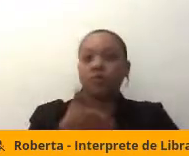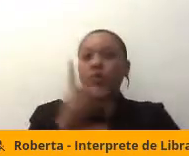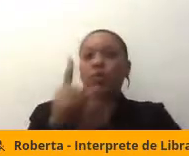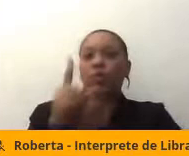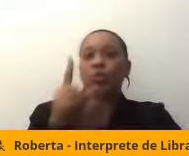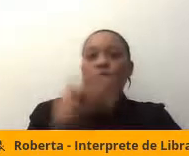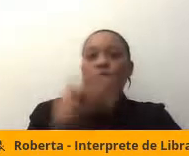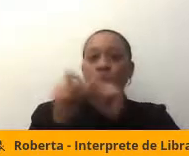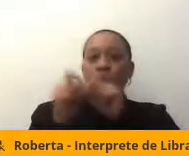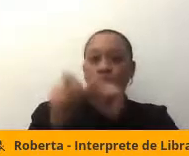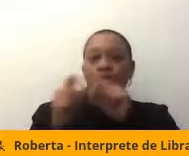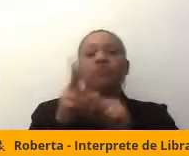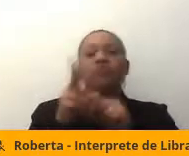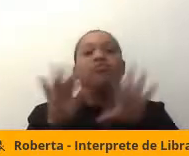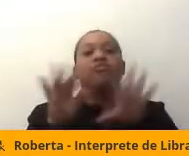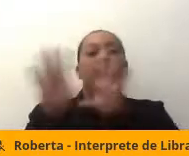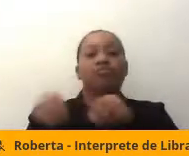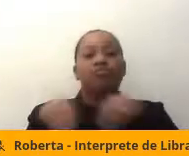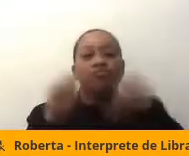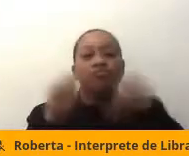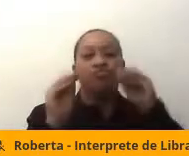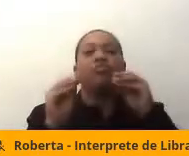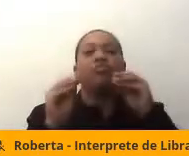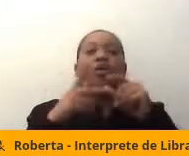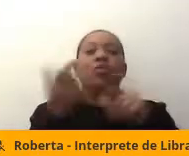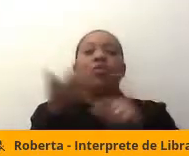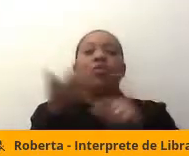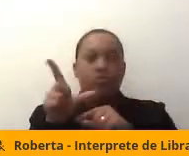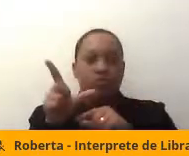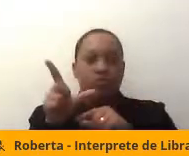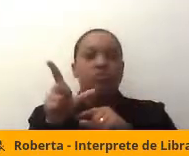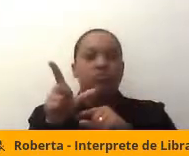passar para a apresentação do professor Sérgio,